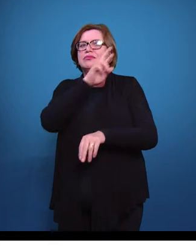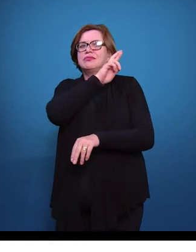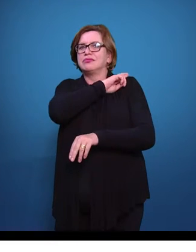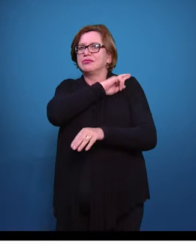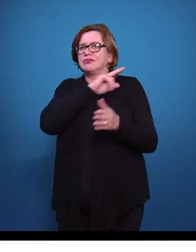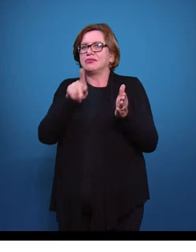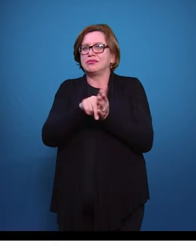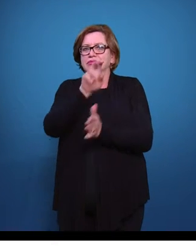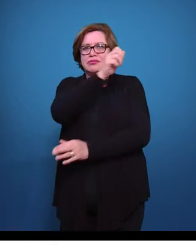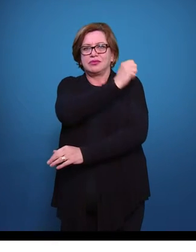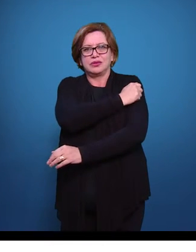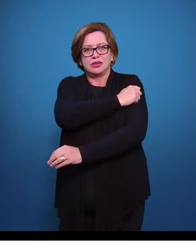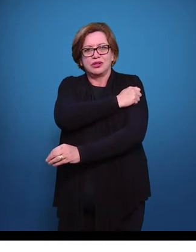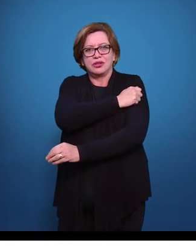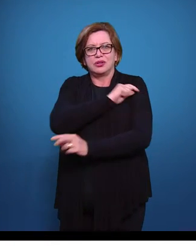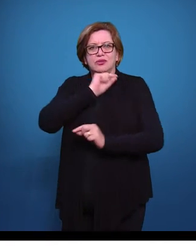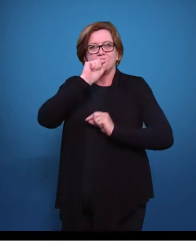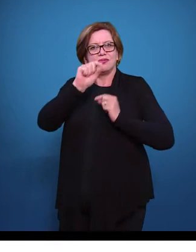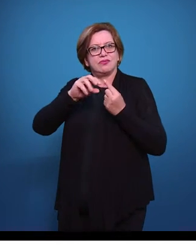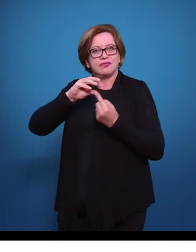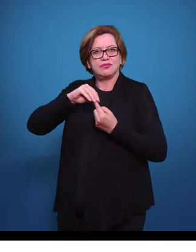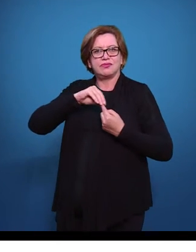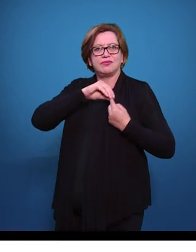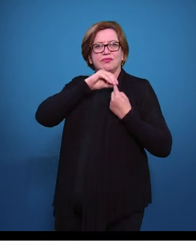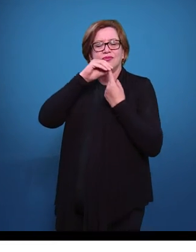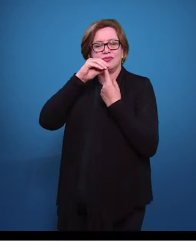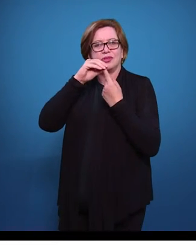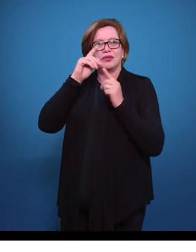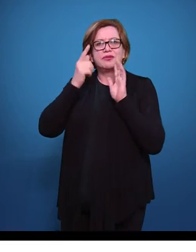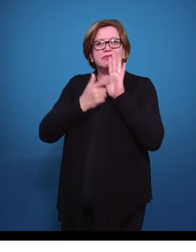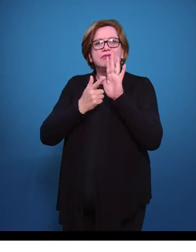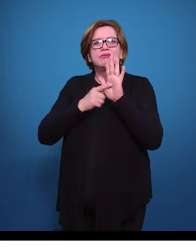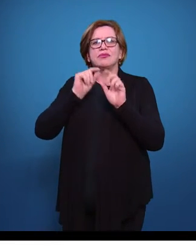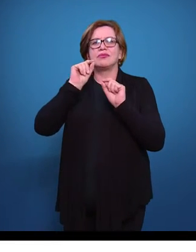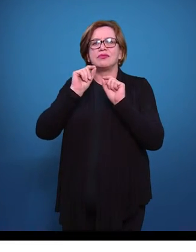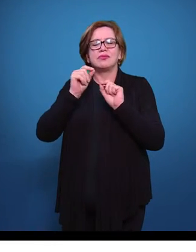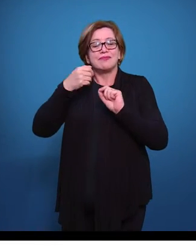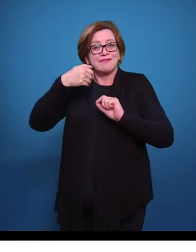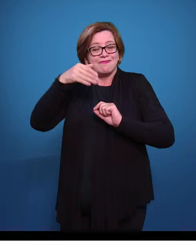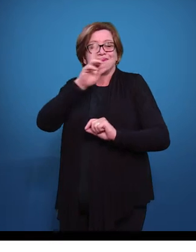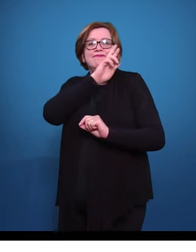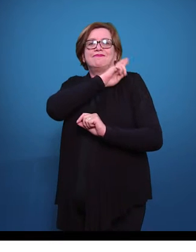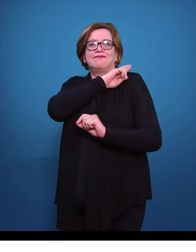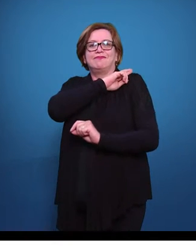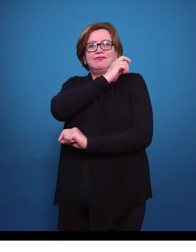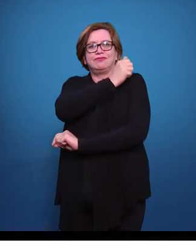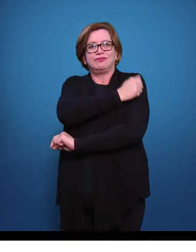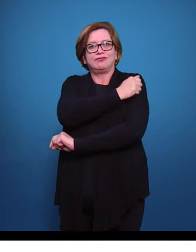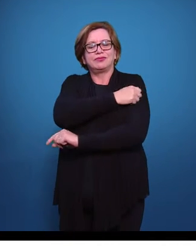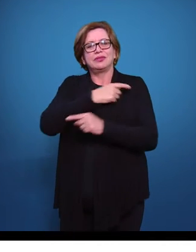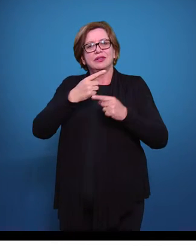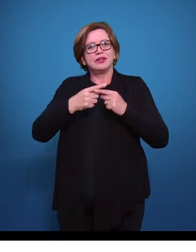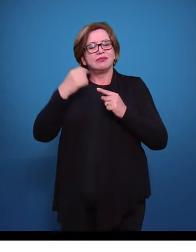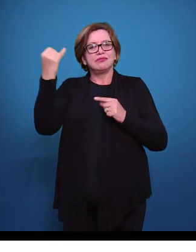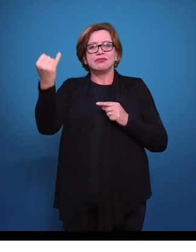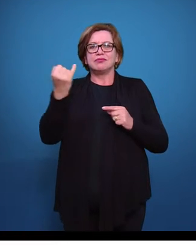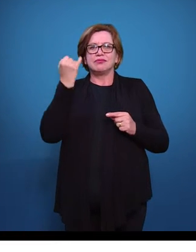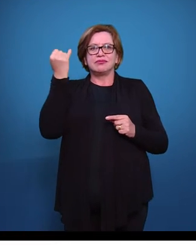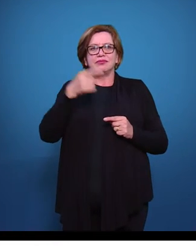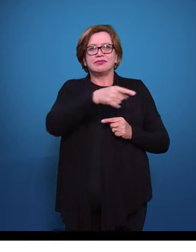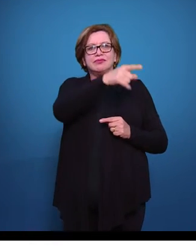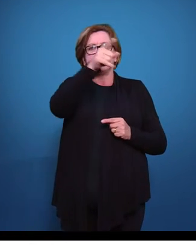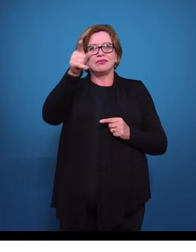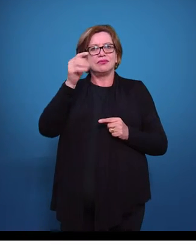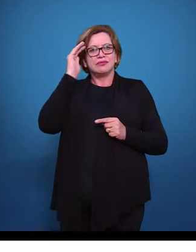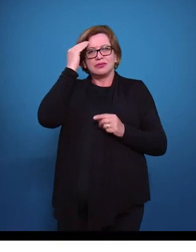à ênfase vai ser dado justamente nas atribuições de vocês porque é importante que entendam como que vocês devem se organizar